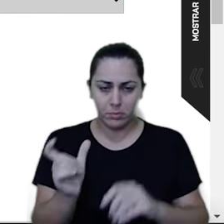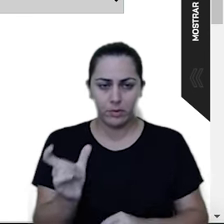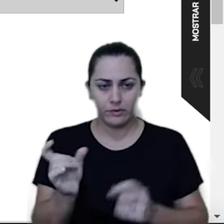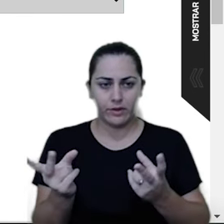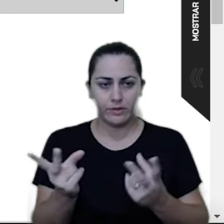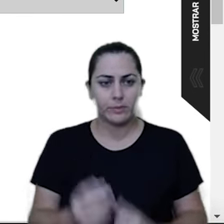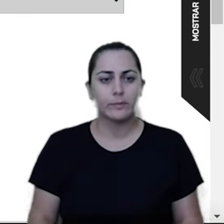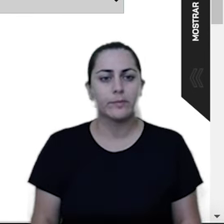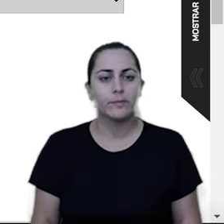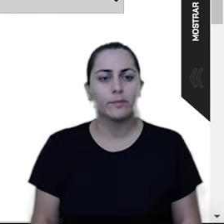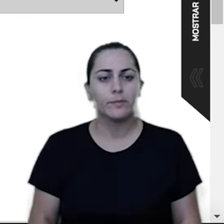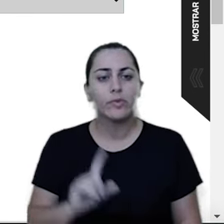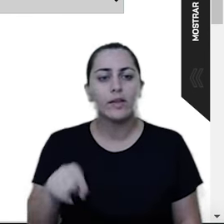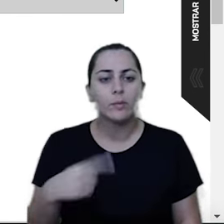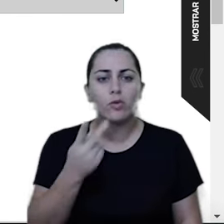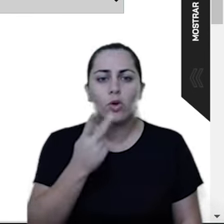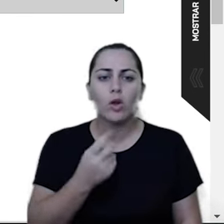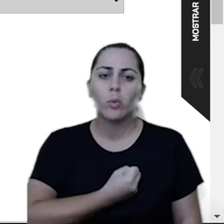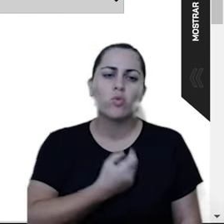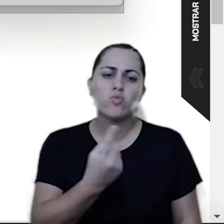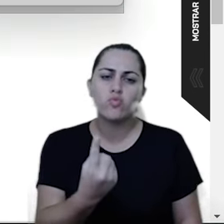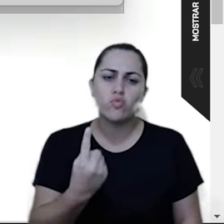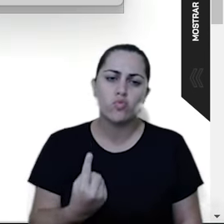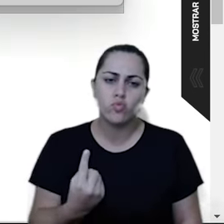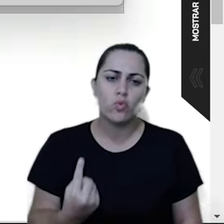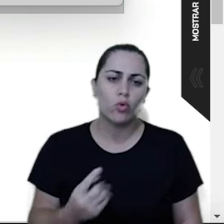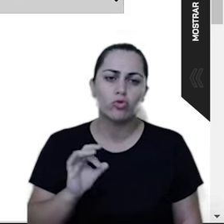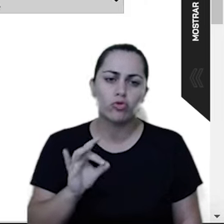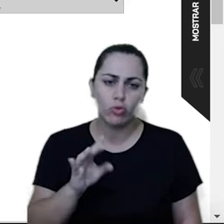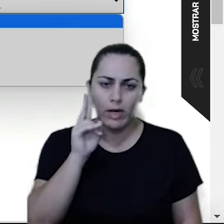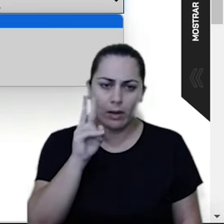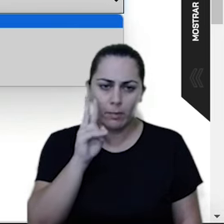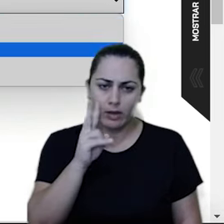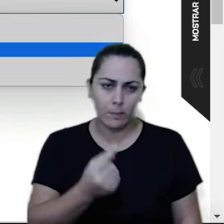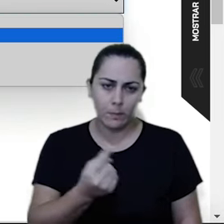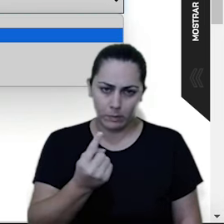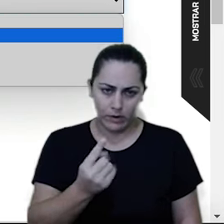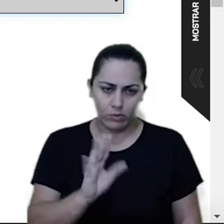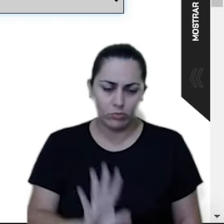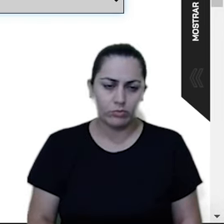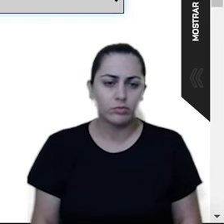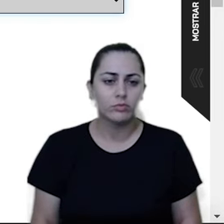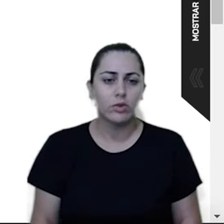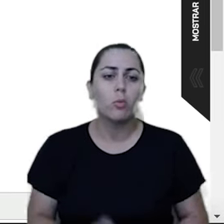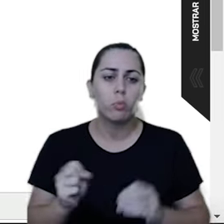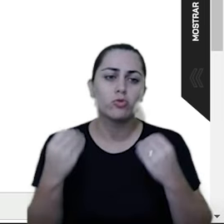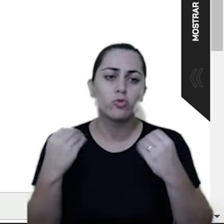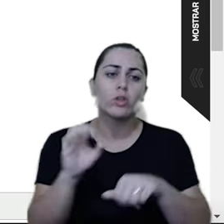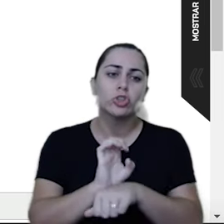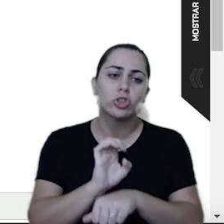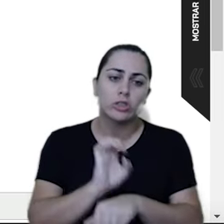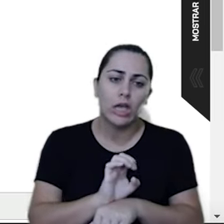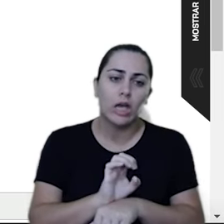vendas aí eu vou colocar tudo um aqui só para eu relembrar que tudo que eu fiz agora no primeiro é um posso colocar